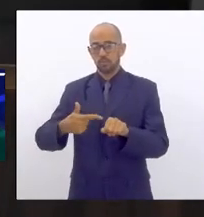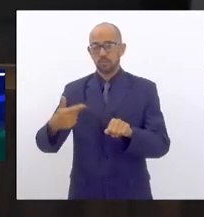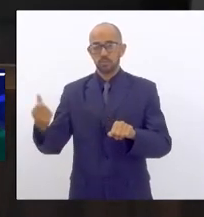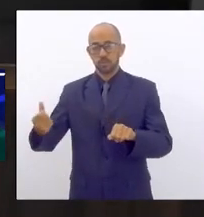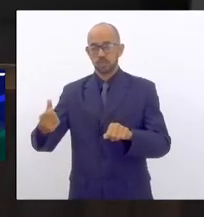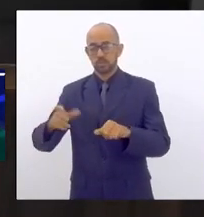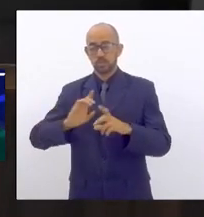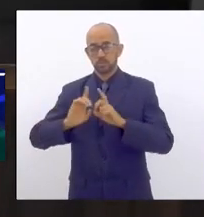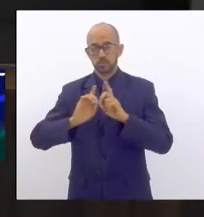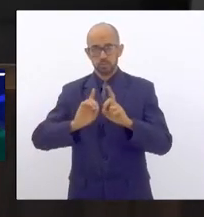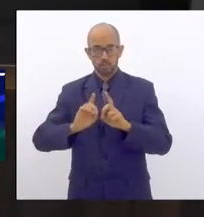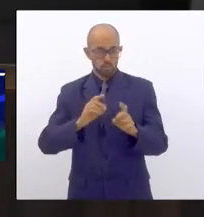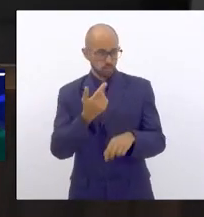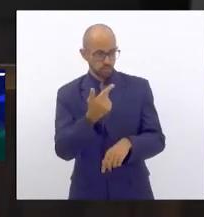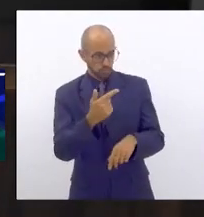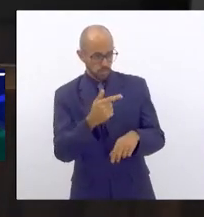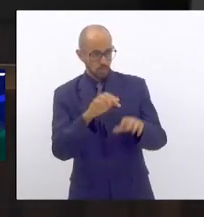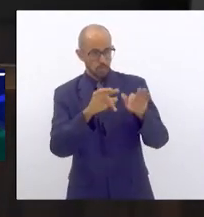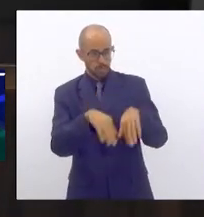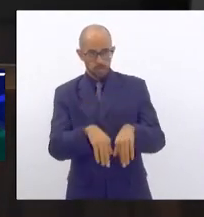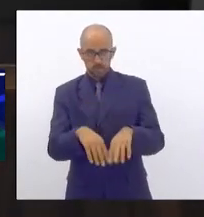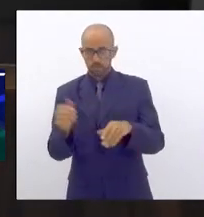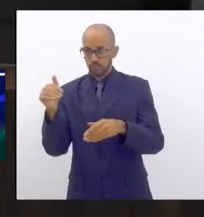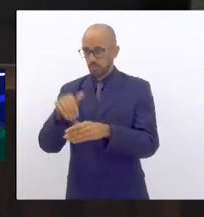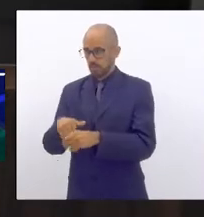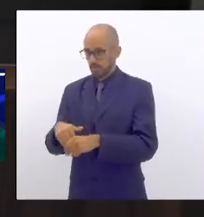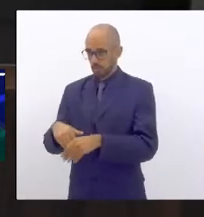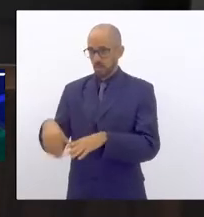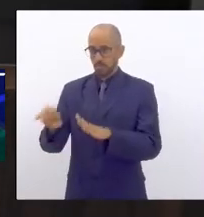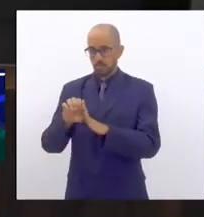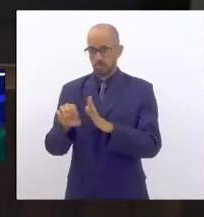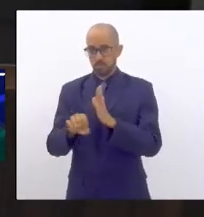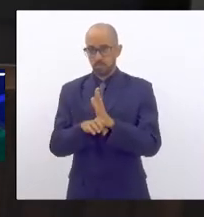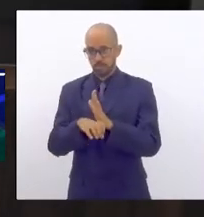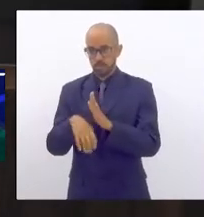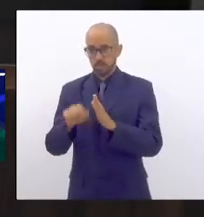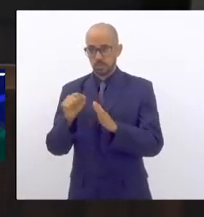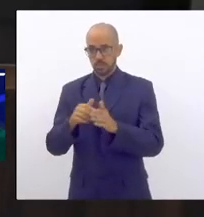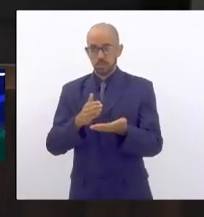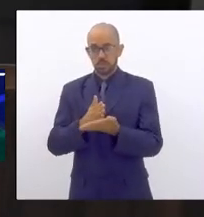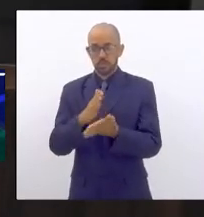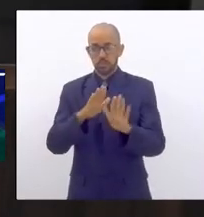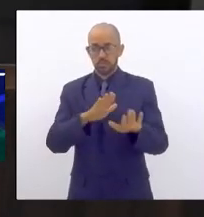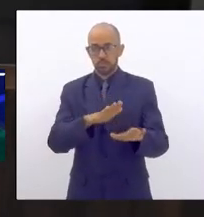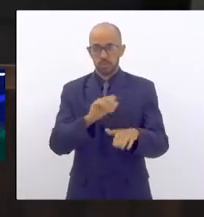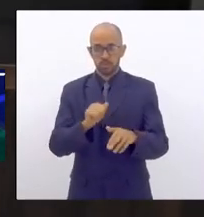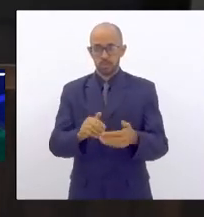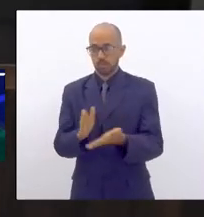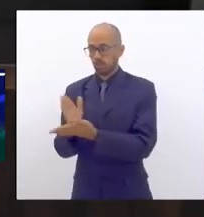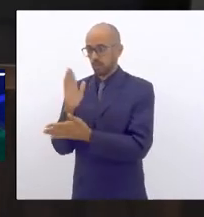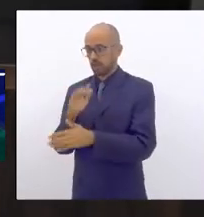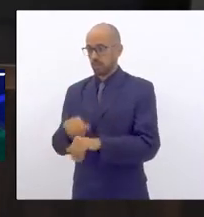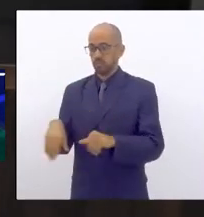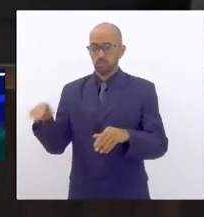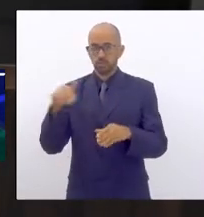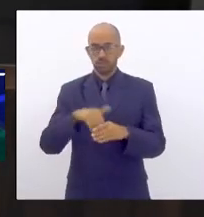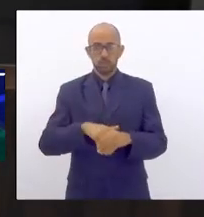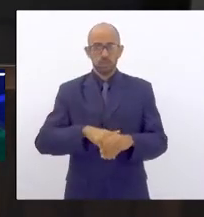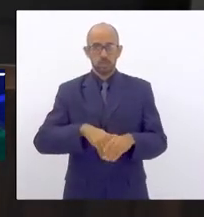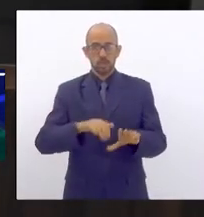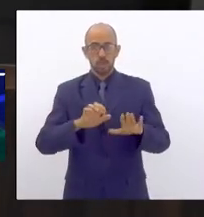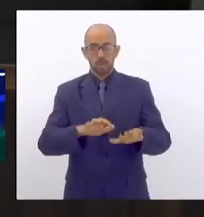discussão. Não havendo quem queira discutir, encerrada a discussão. Em votação, emenda de redação. Senhores que aprovam, permaneçam como estão aprovados. Em votação,